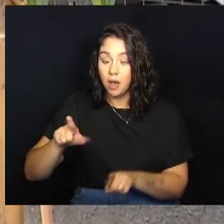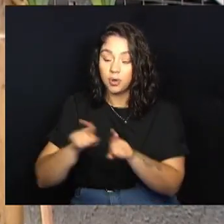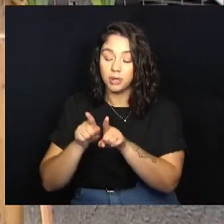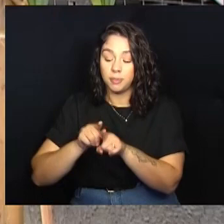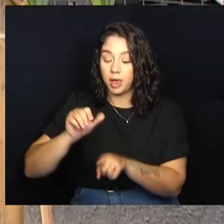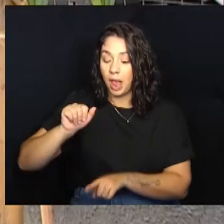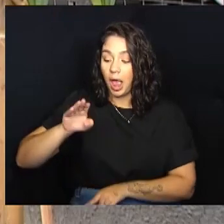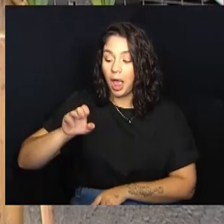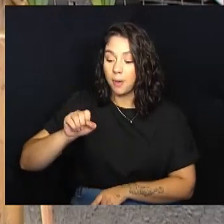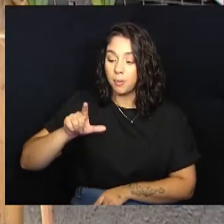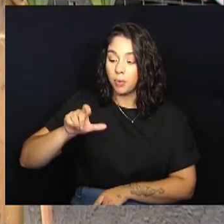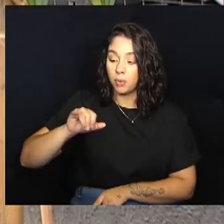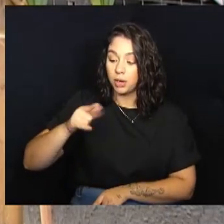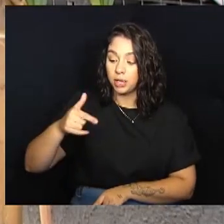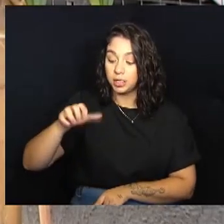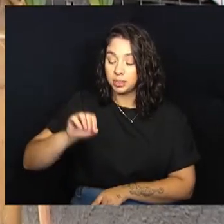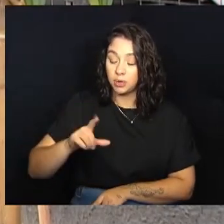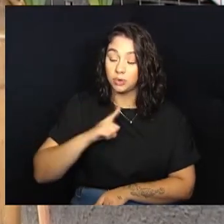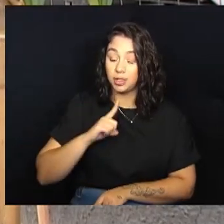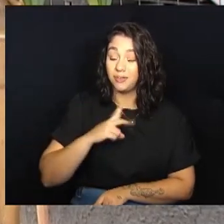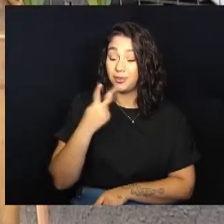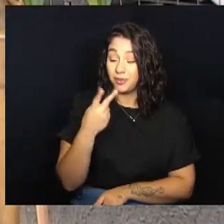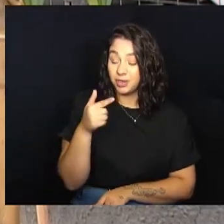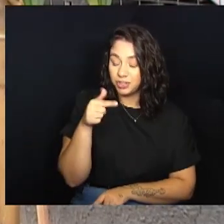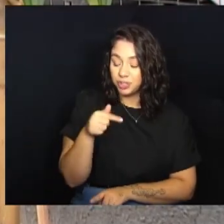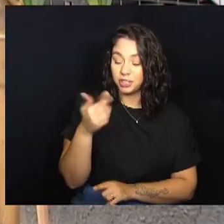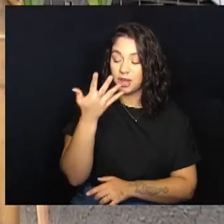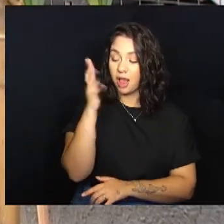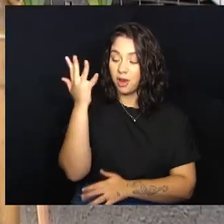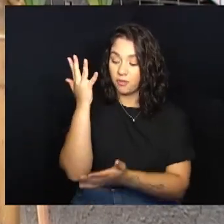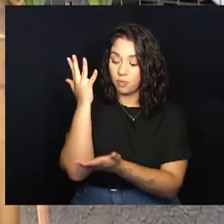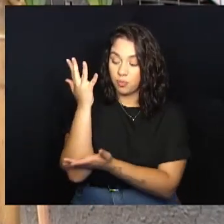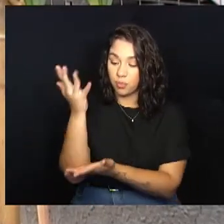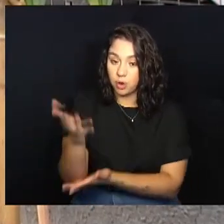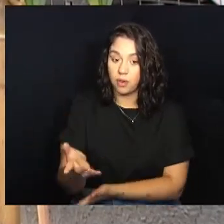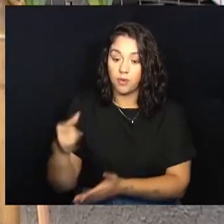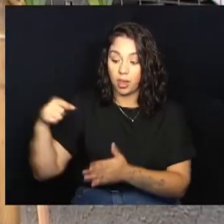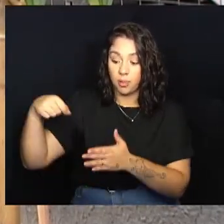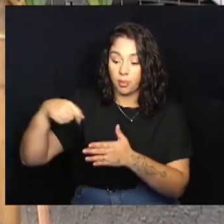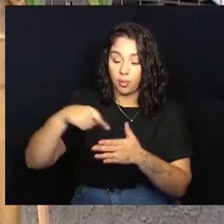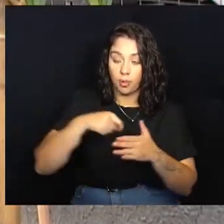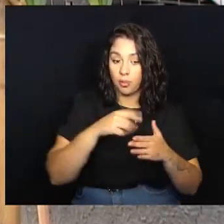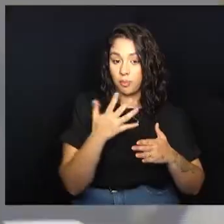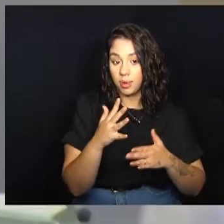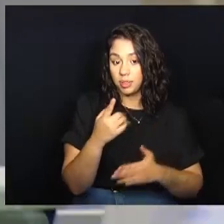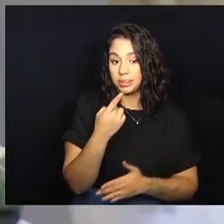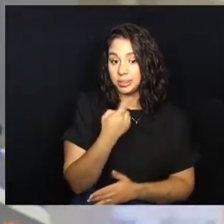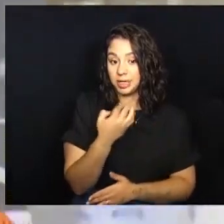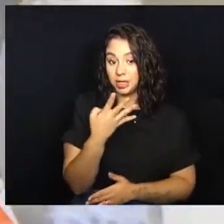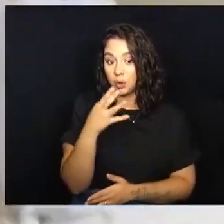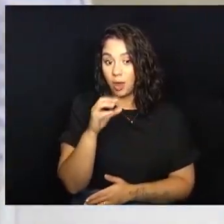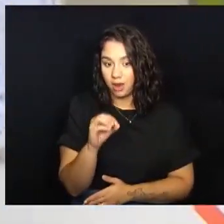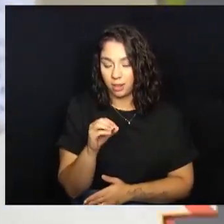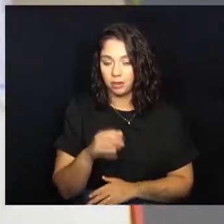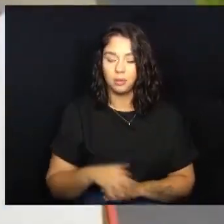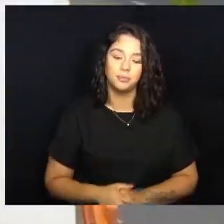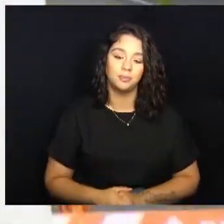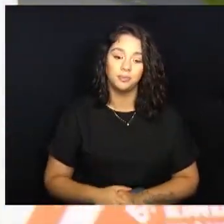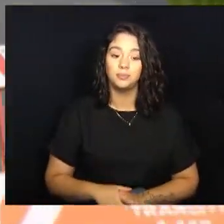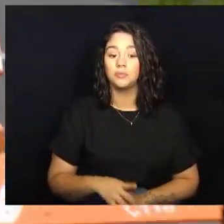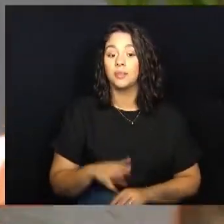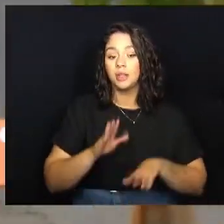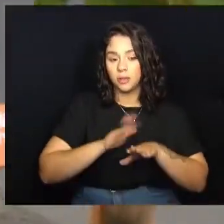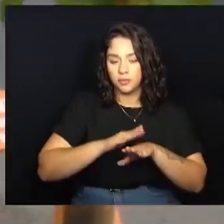calçada. Foram tirados 27 indivíduos e vão ser plantados em média 140 mudas. A gente está fazendo a